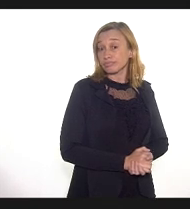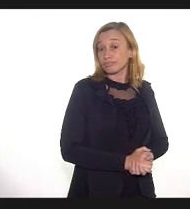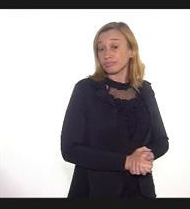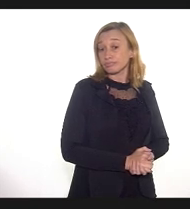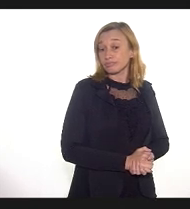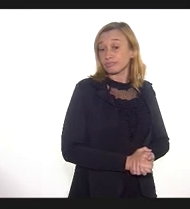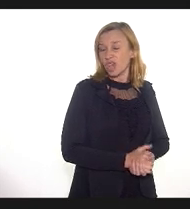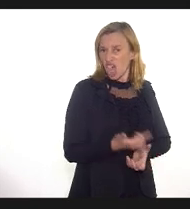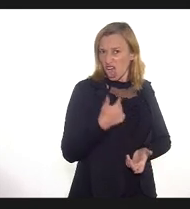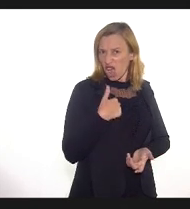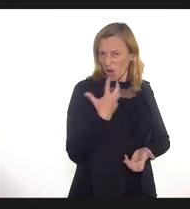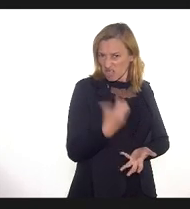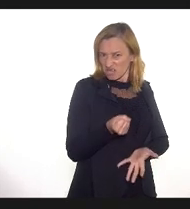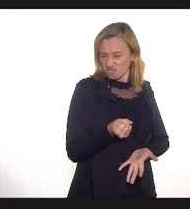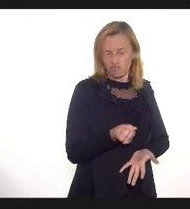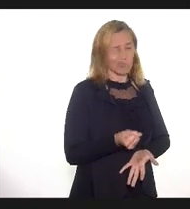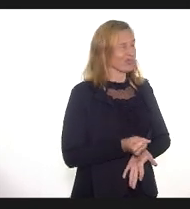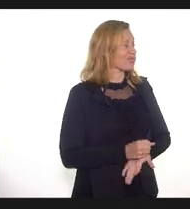Eu não vou admitir.